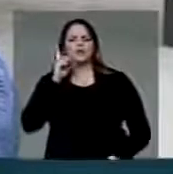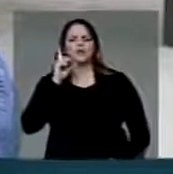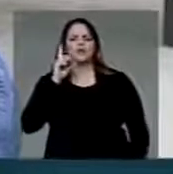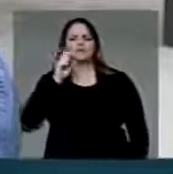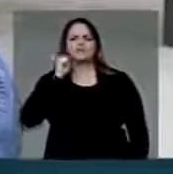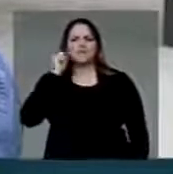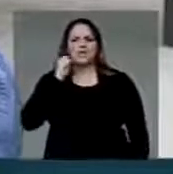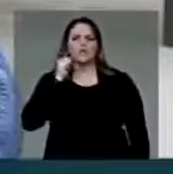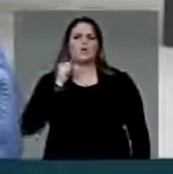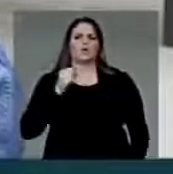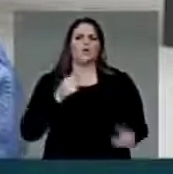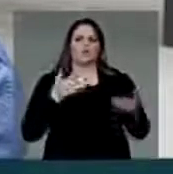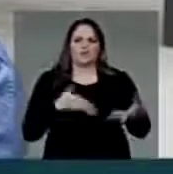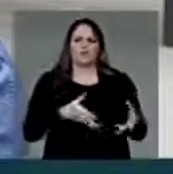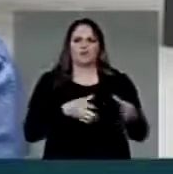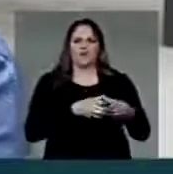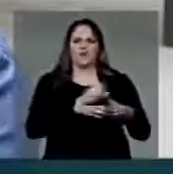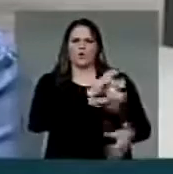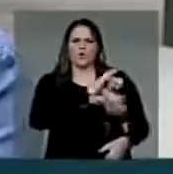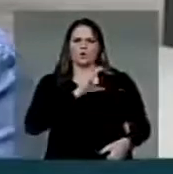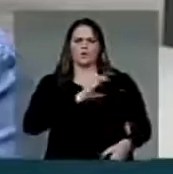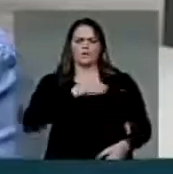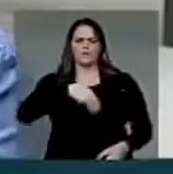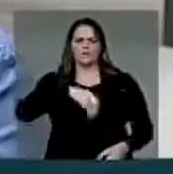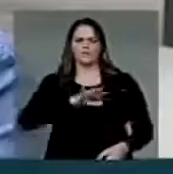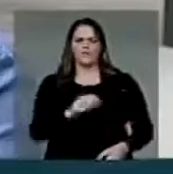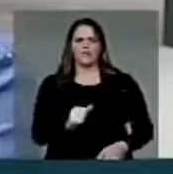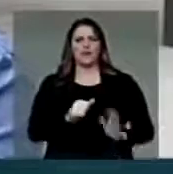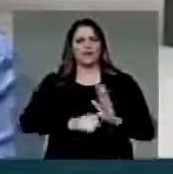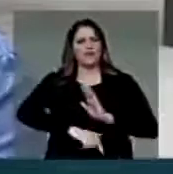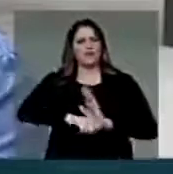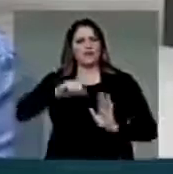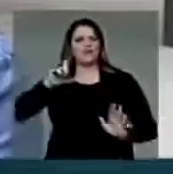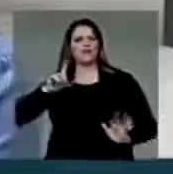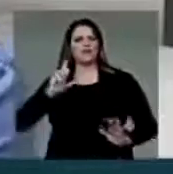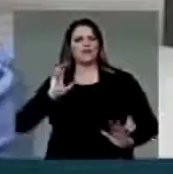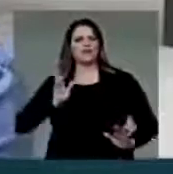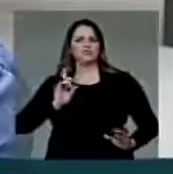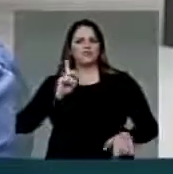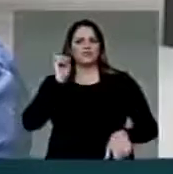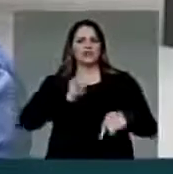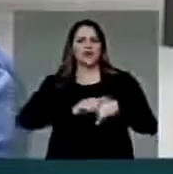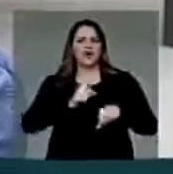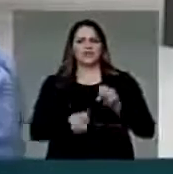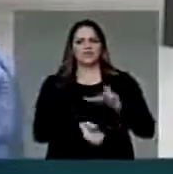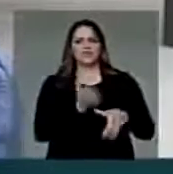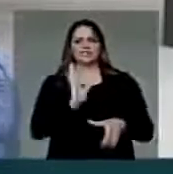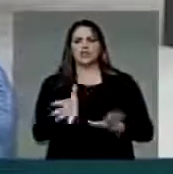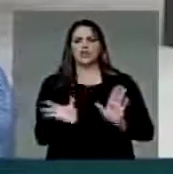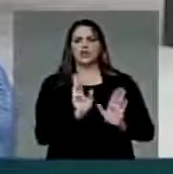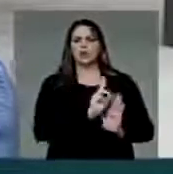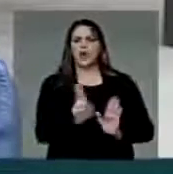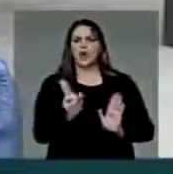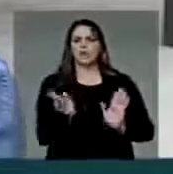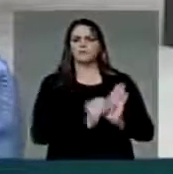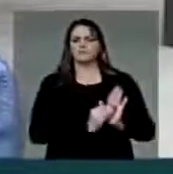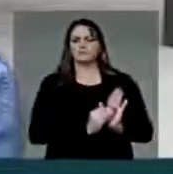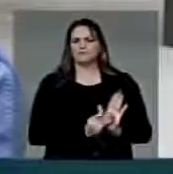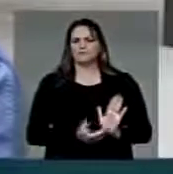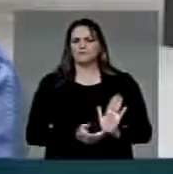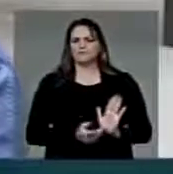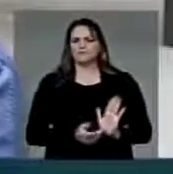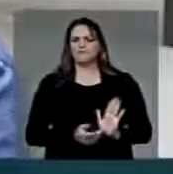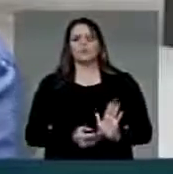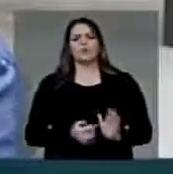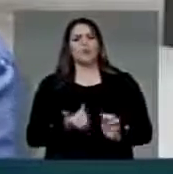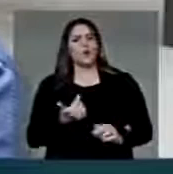senadores, membros da comissão mista, já constaram no ato de sua constituição. Item 8,